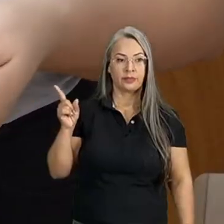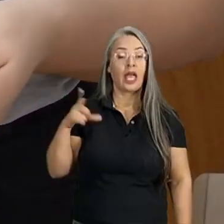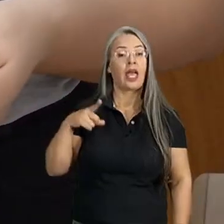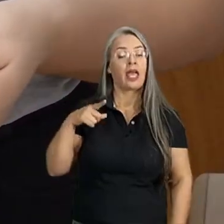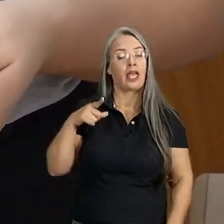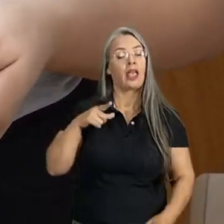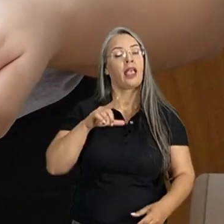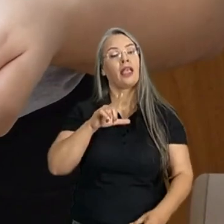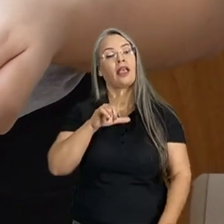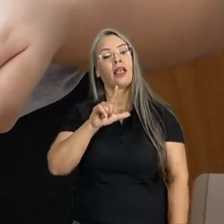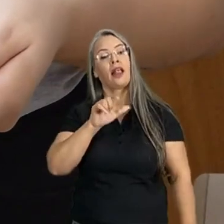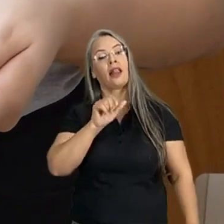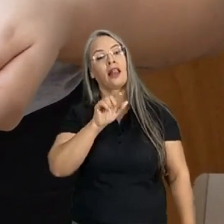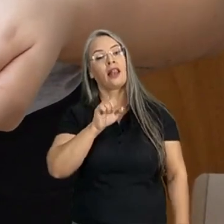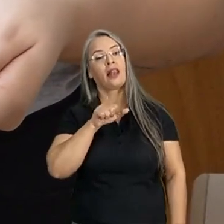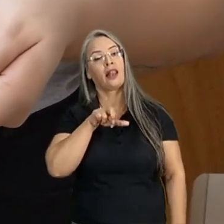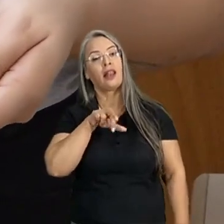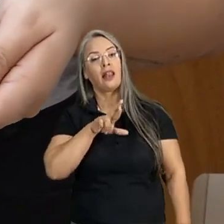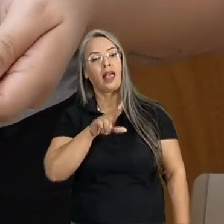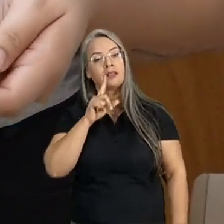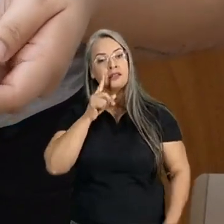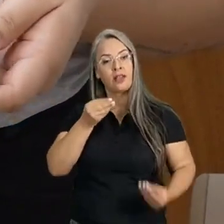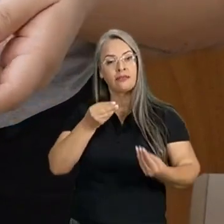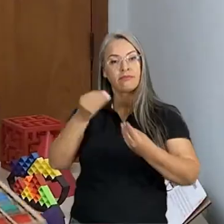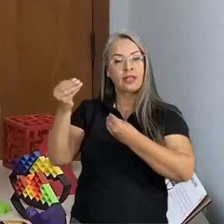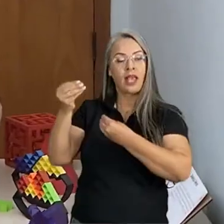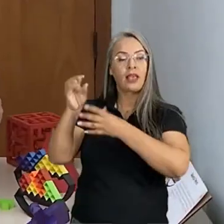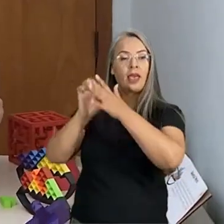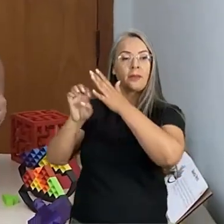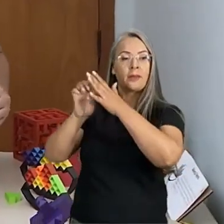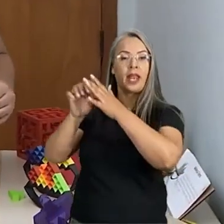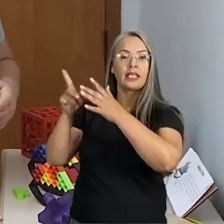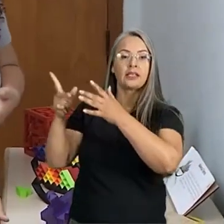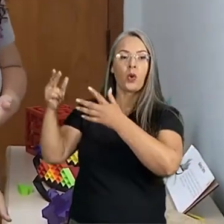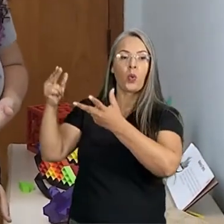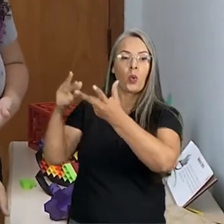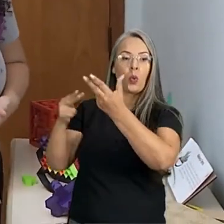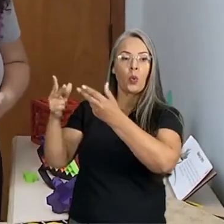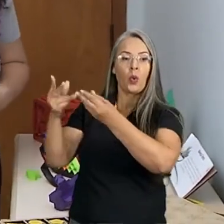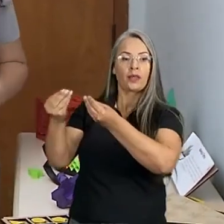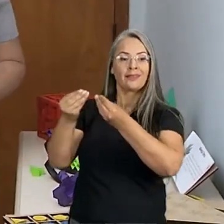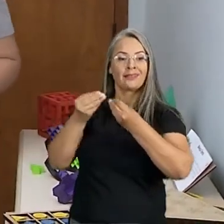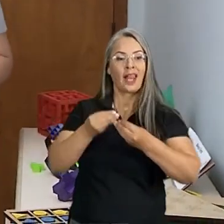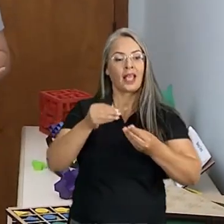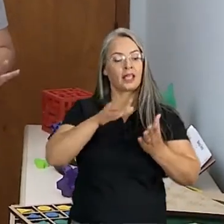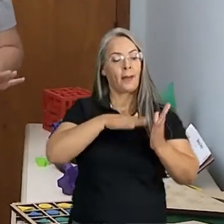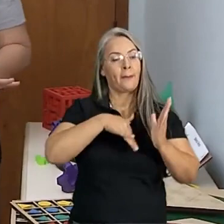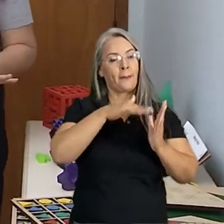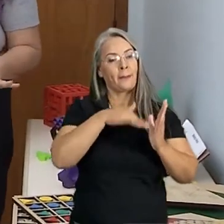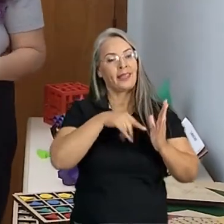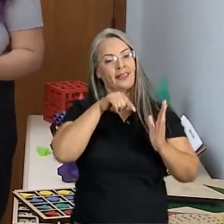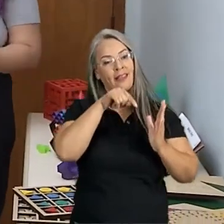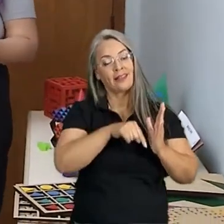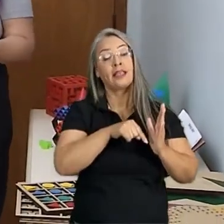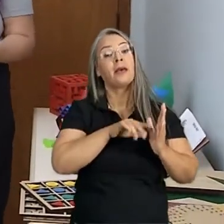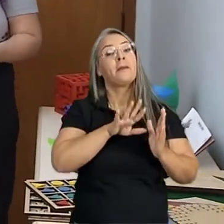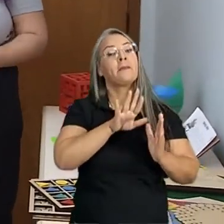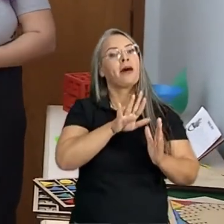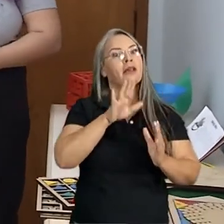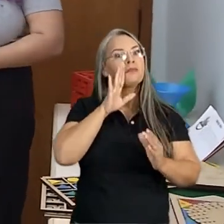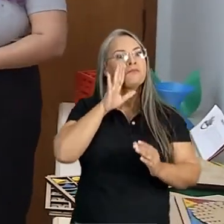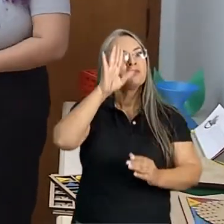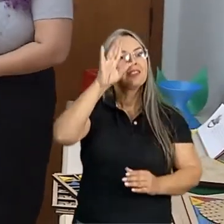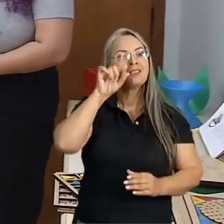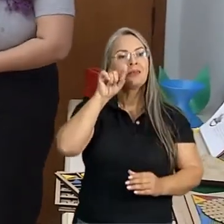volta para a gente pinta as peças para ficar agradável como o jogo mas o maior foco aqui dessa parte é a